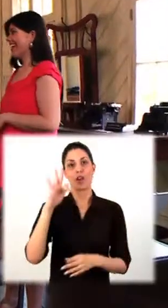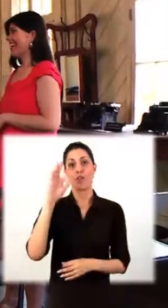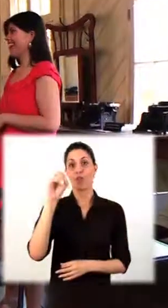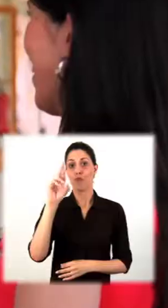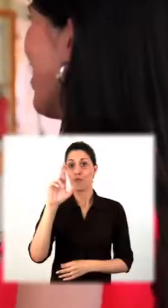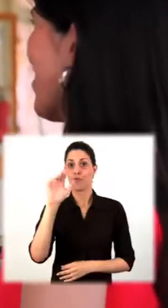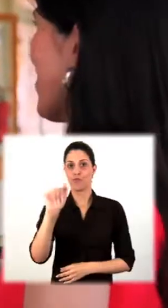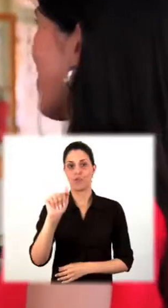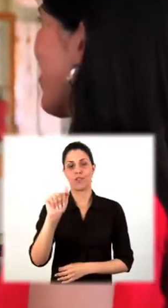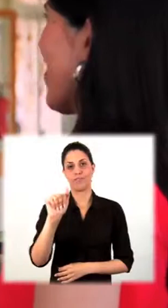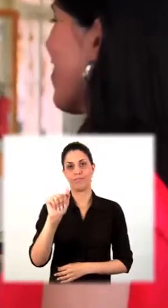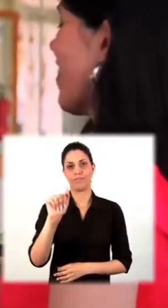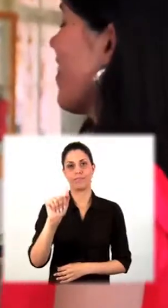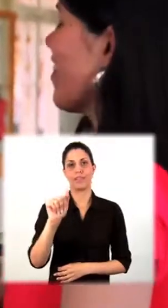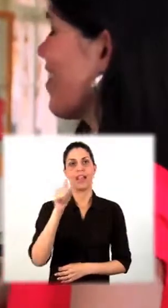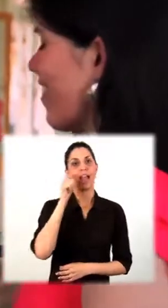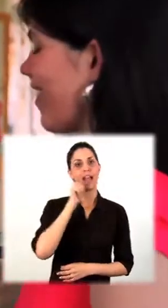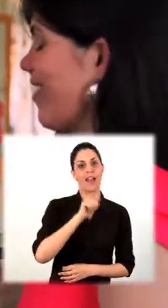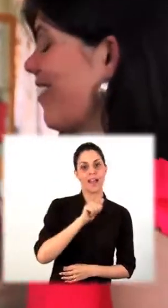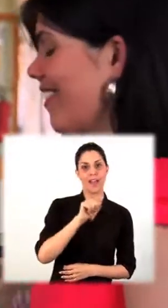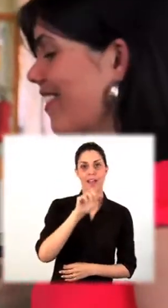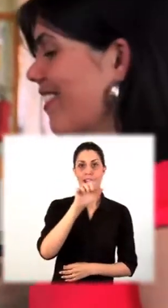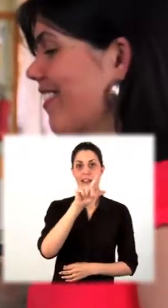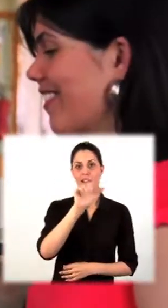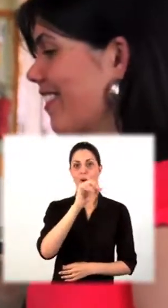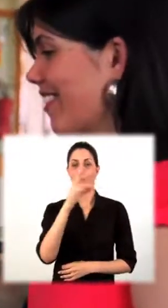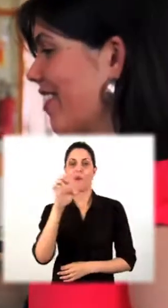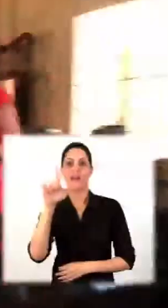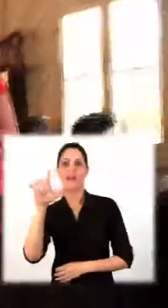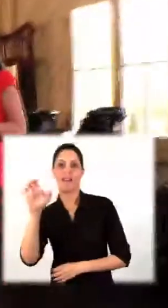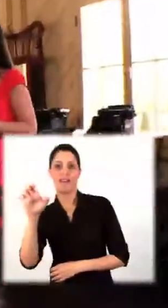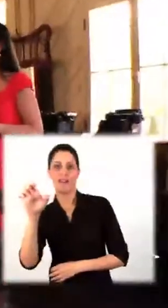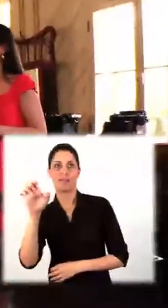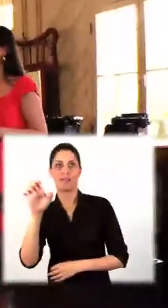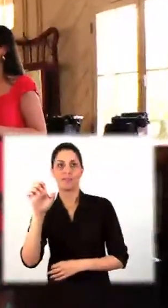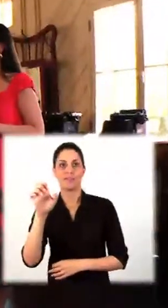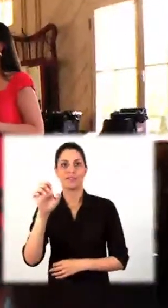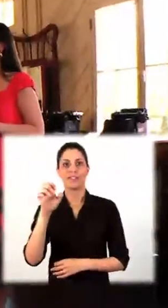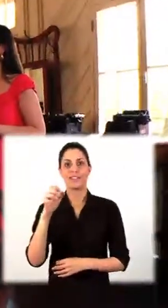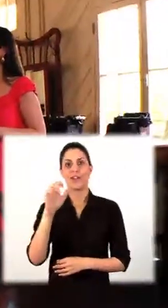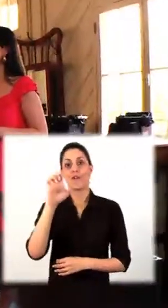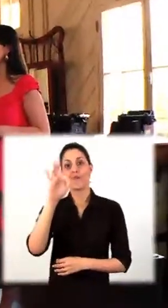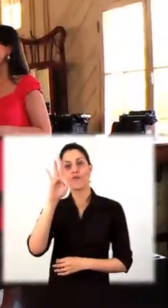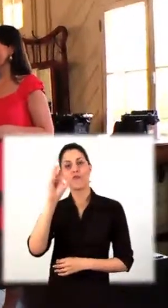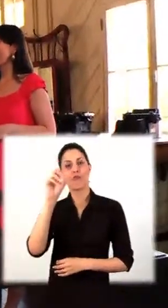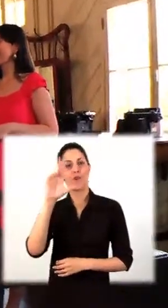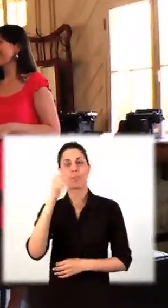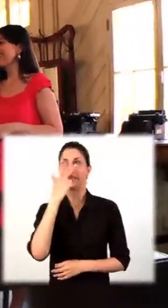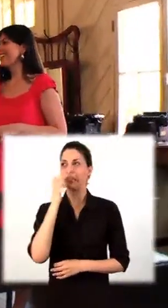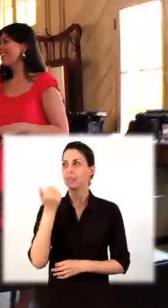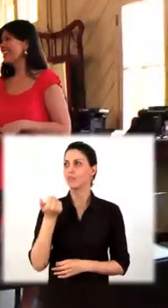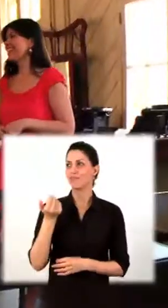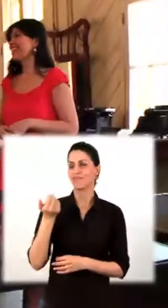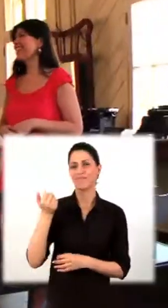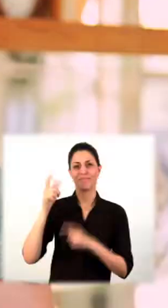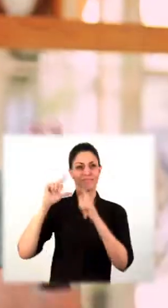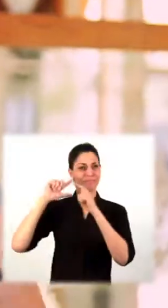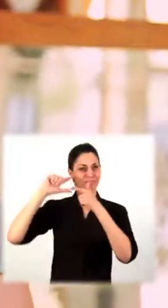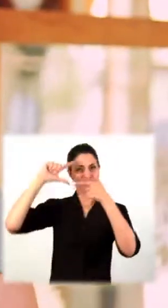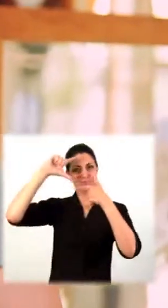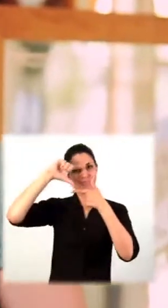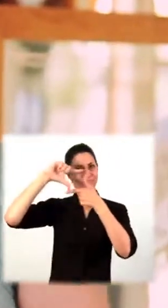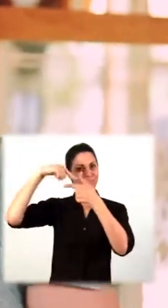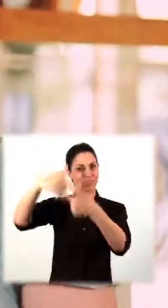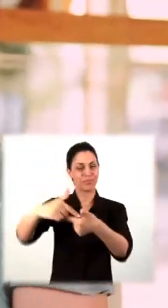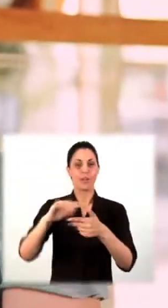fora. Ela ou ele fora construir. Parece até meio piegas, né? Ela fora, fizera. Mas é